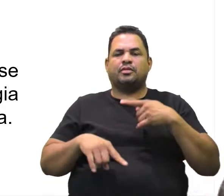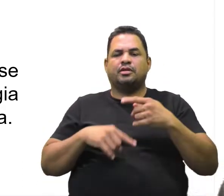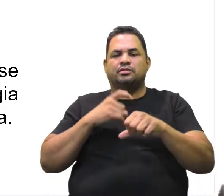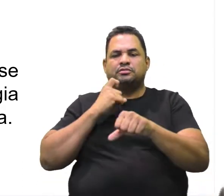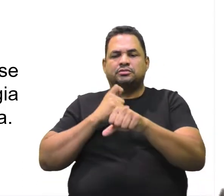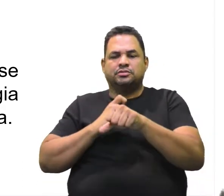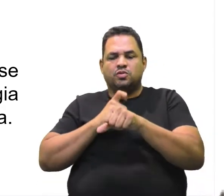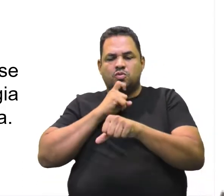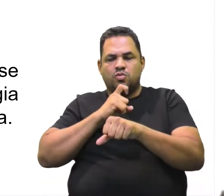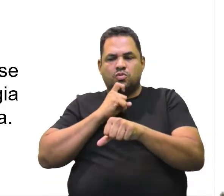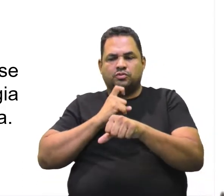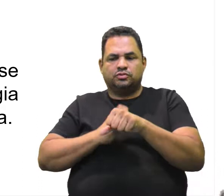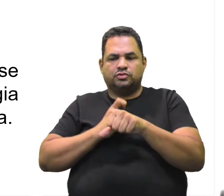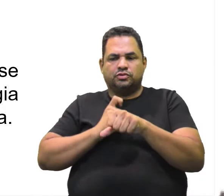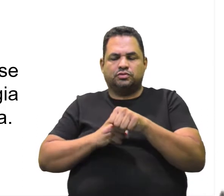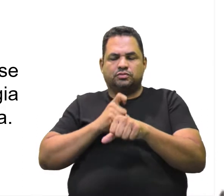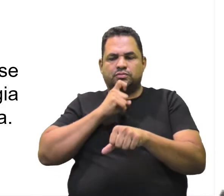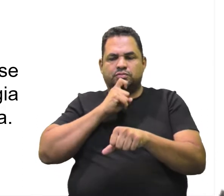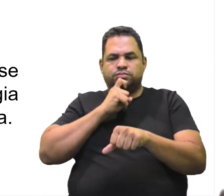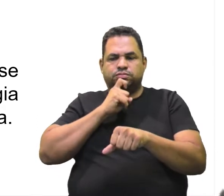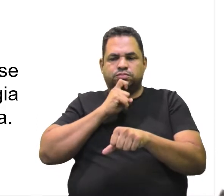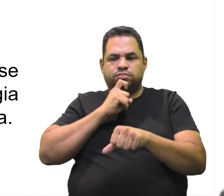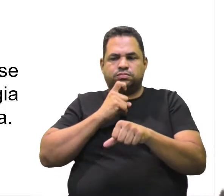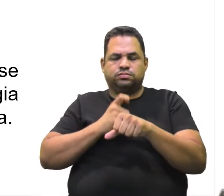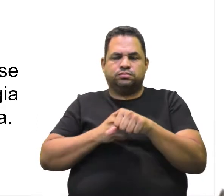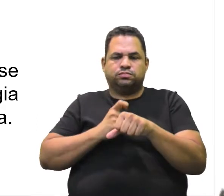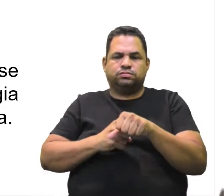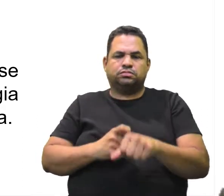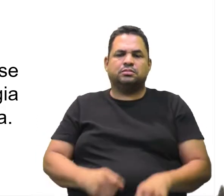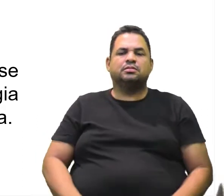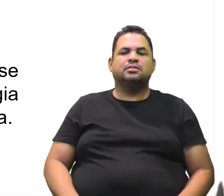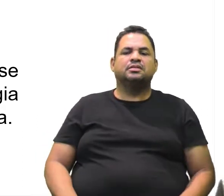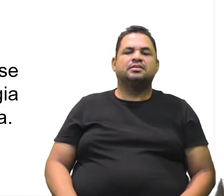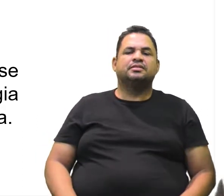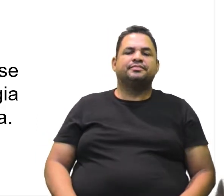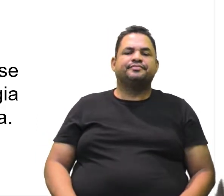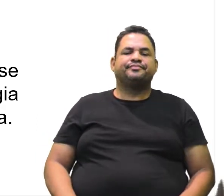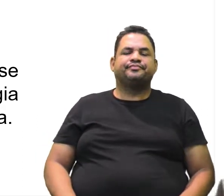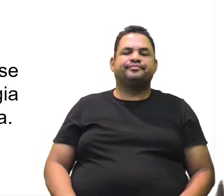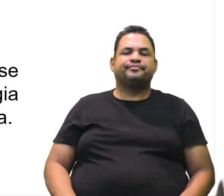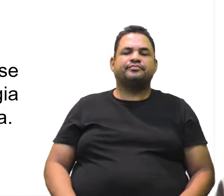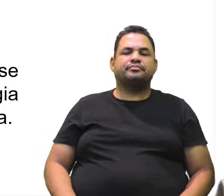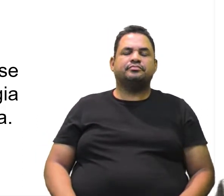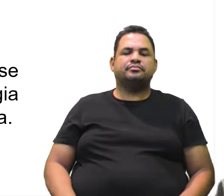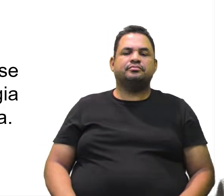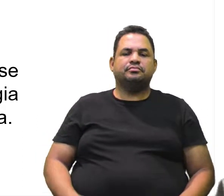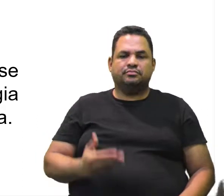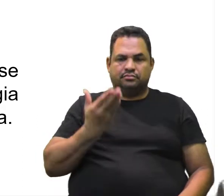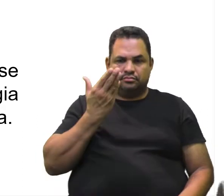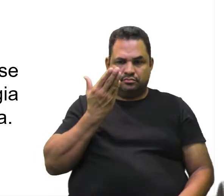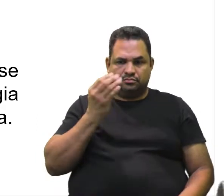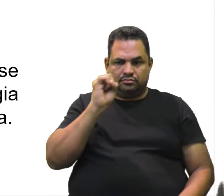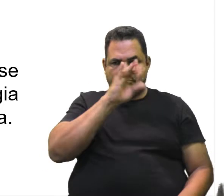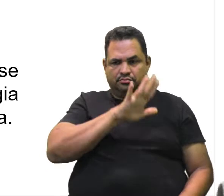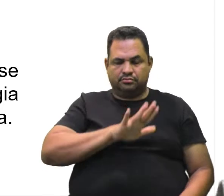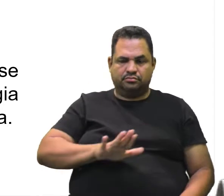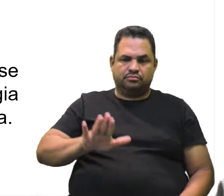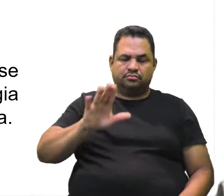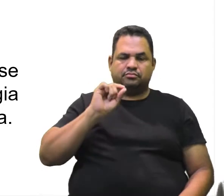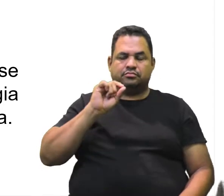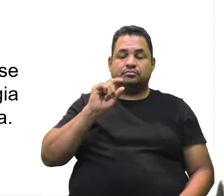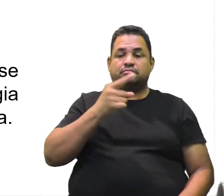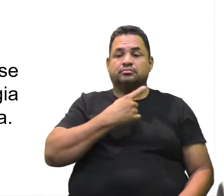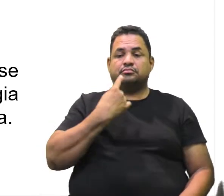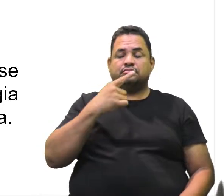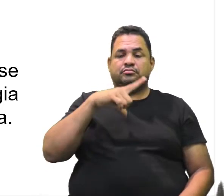o gelo, né? Então, olha só. Diante dessas indicações, o que que